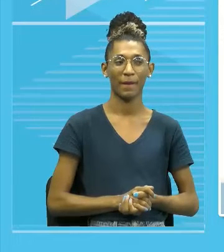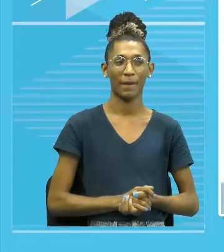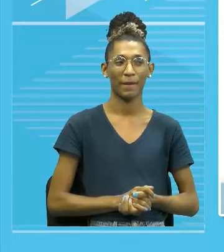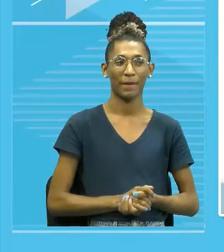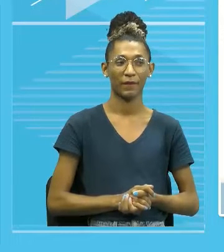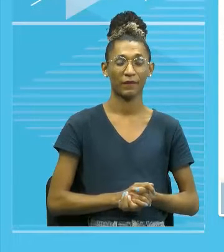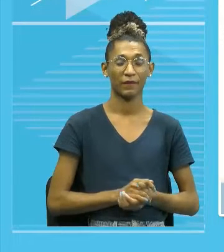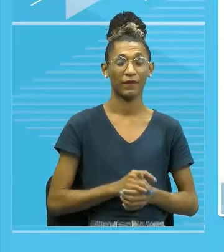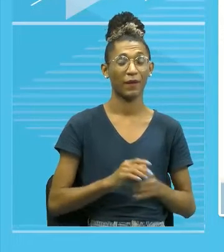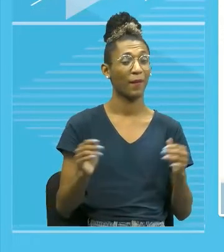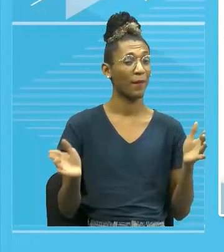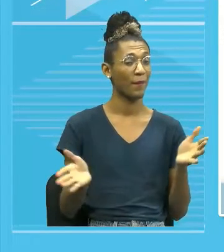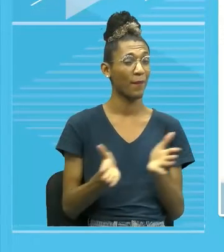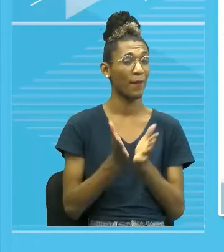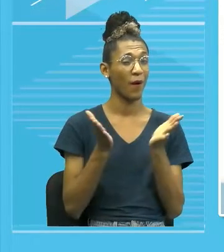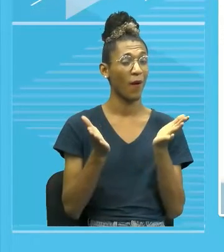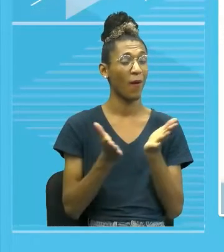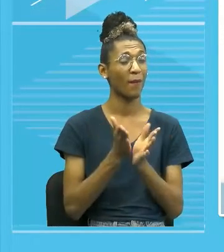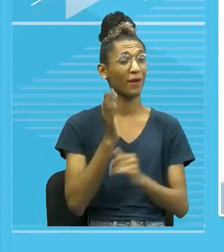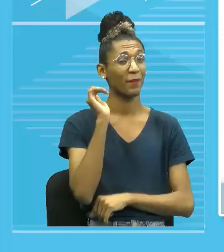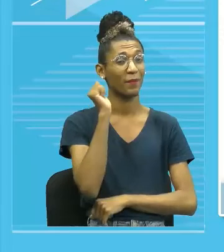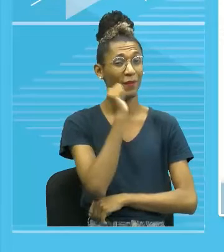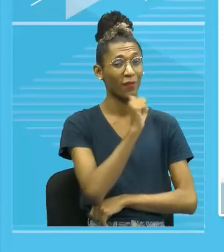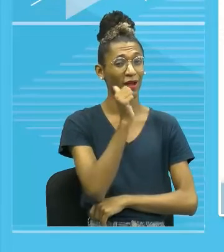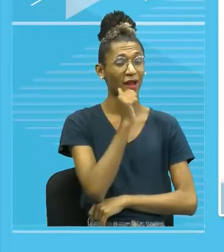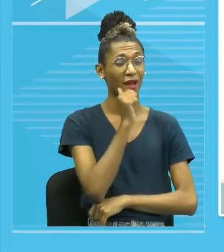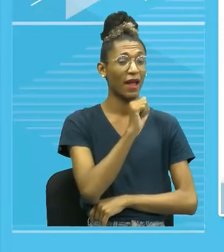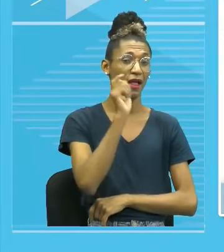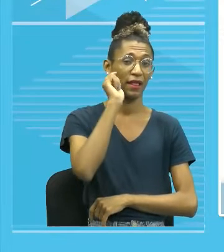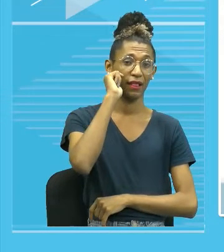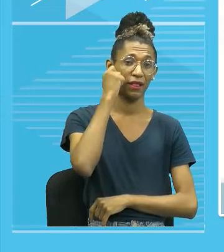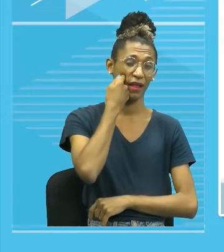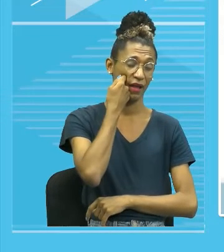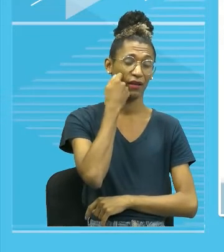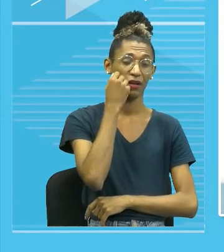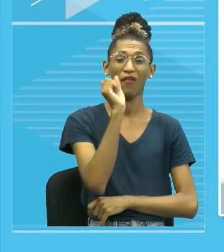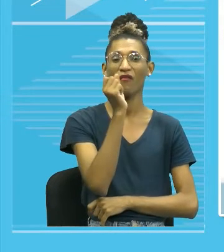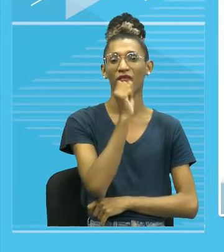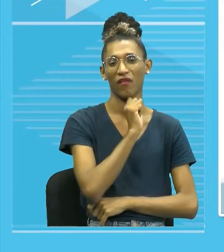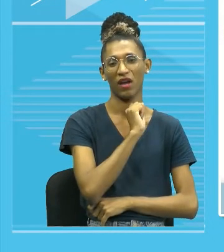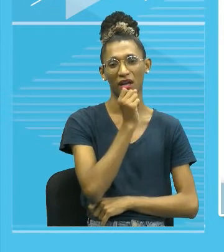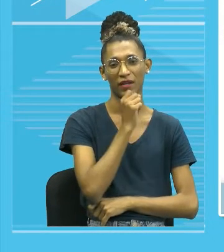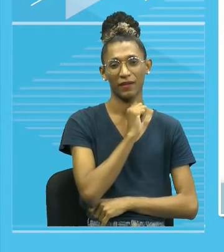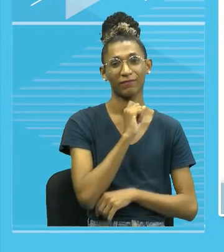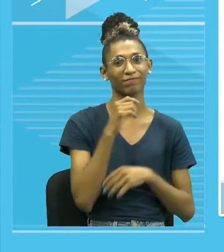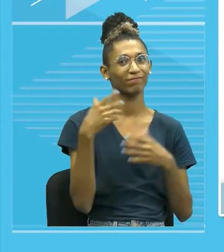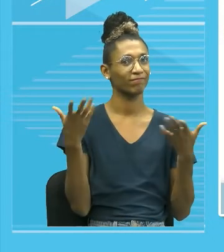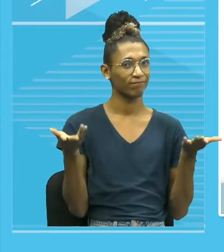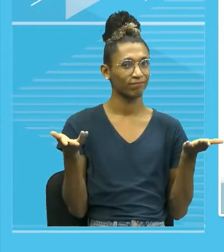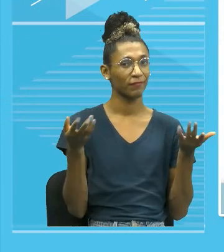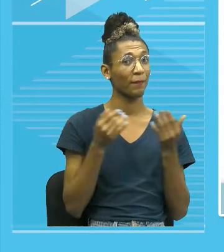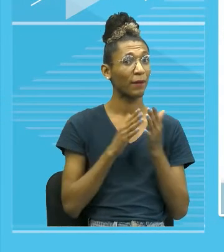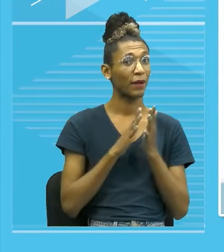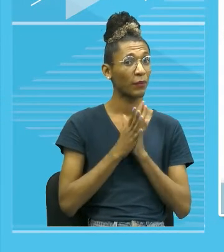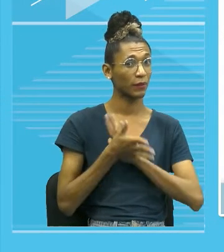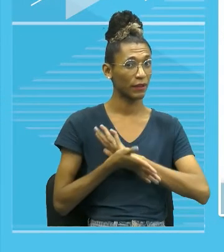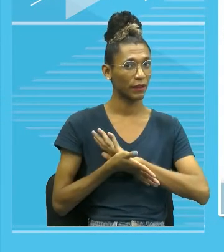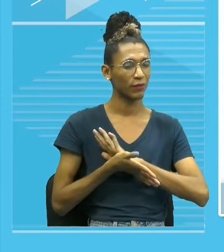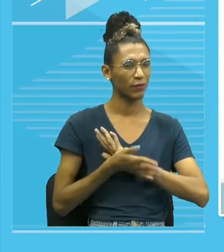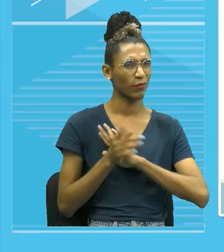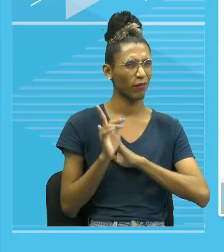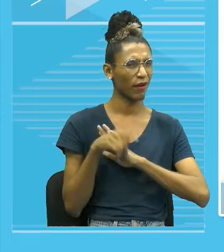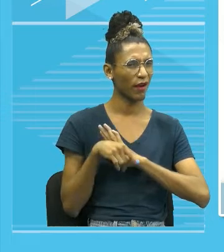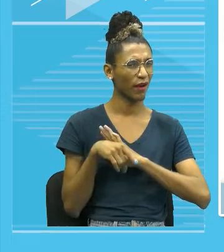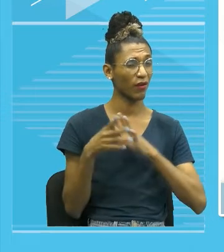é pobre é mulher é negra e é velha pronto isso é